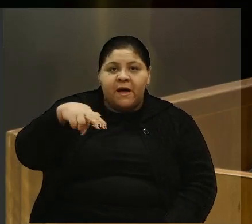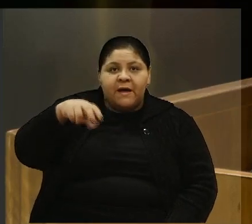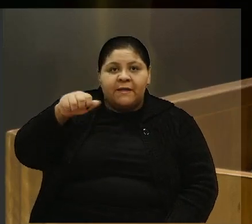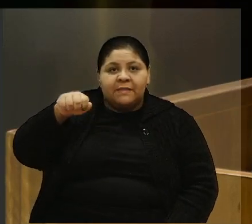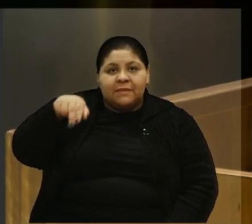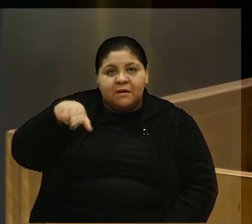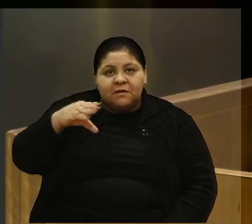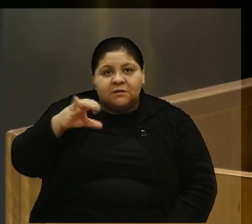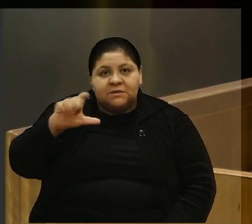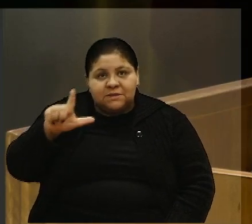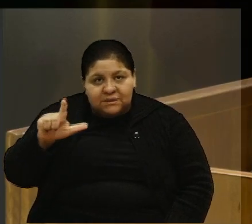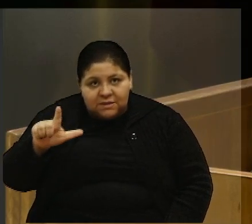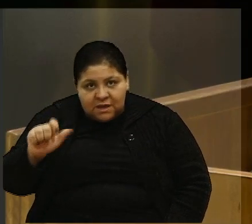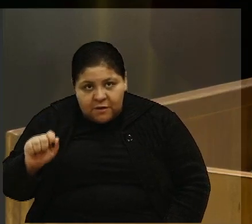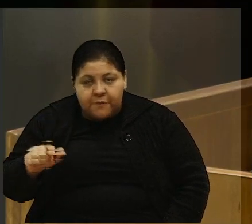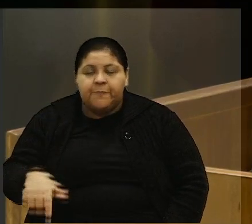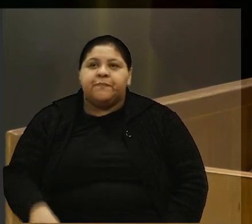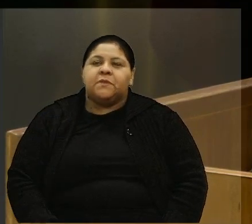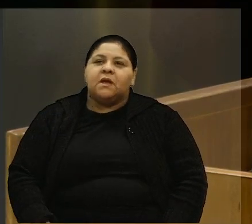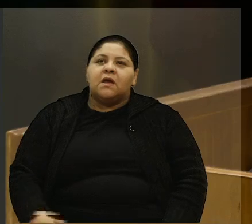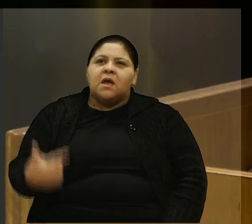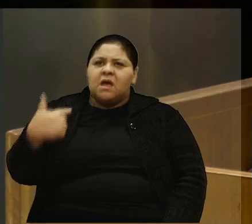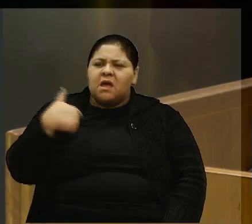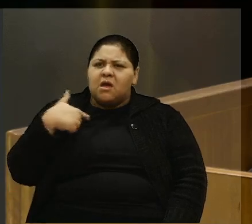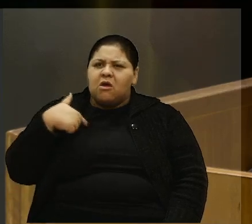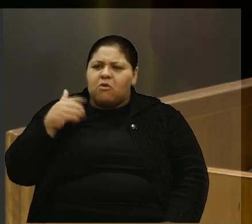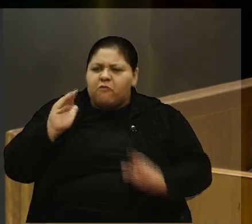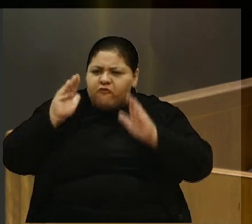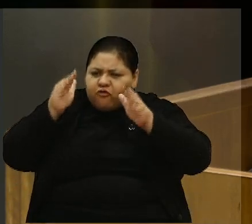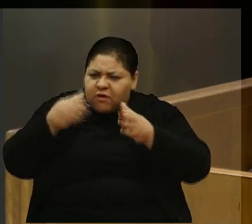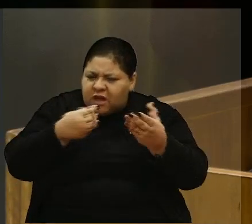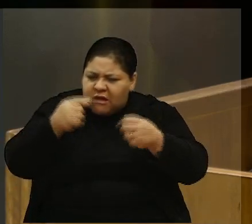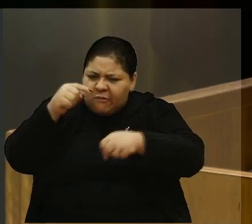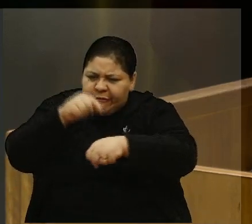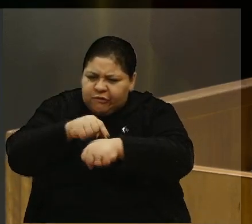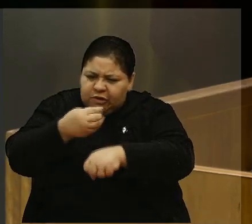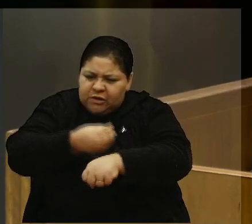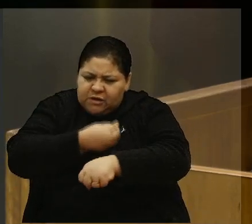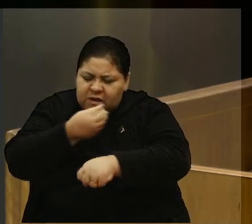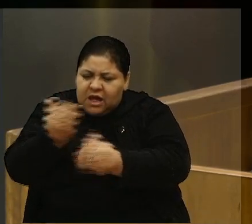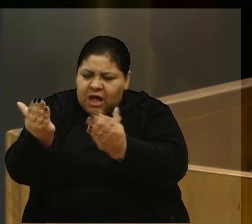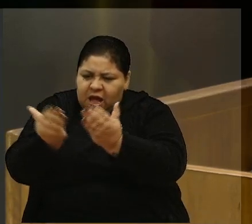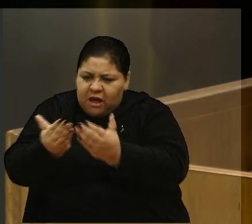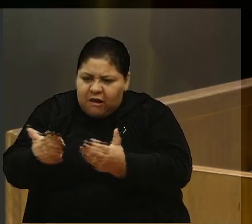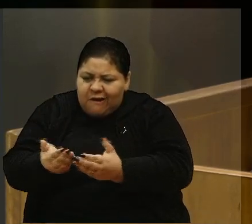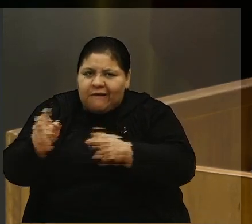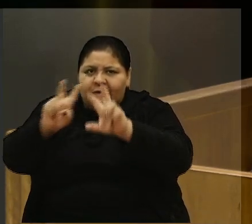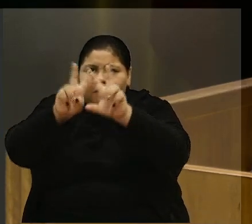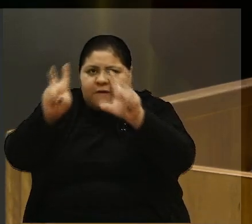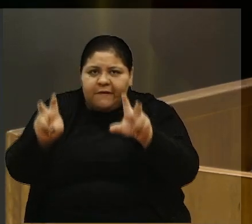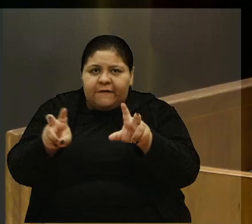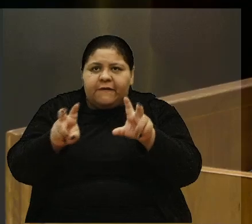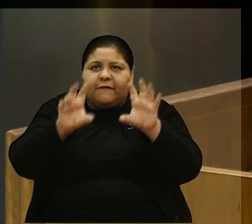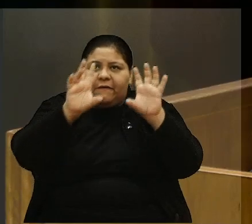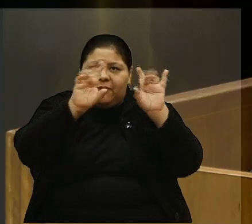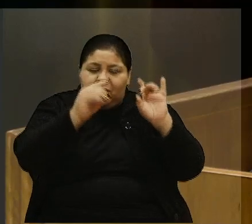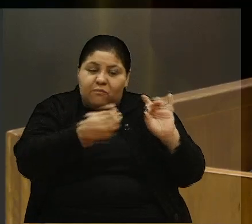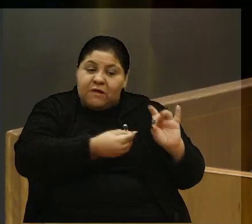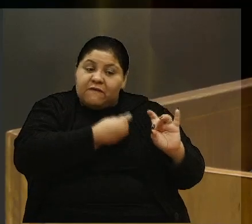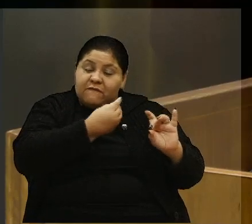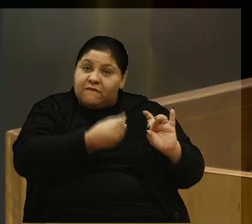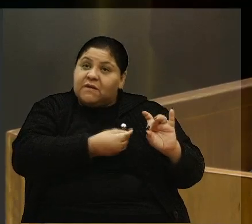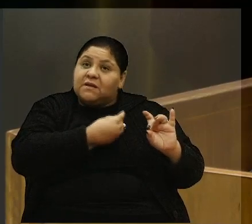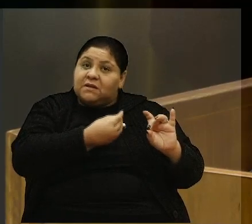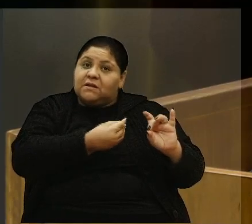Eu me dediquei muito tempo na minha vida a estudar esse assunto, especialmente porque a vida me propiciou